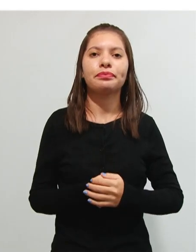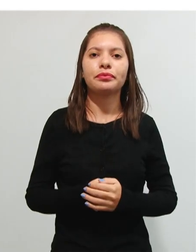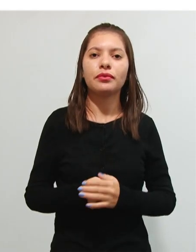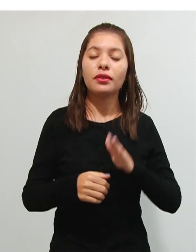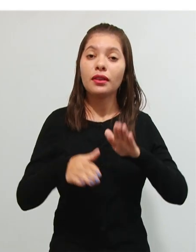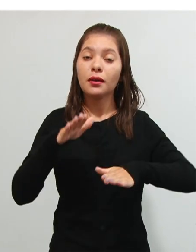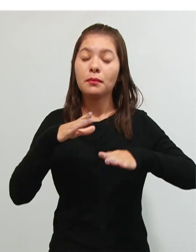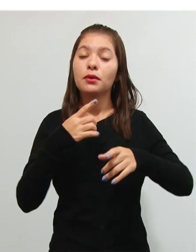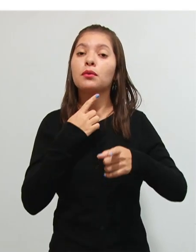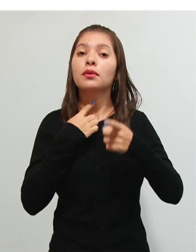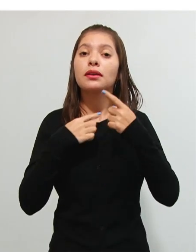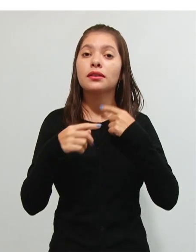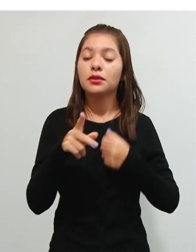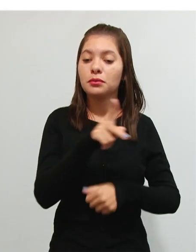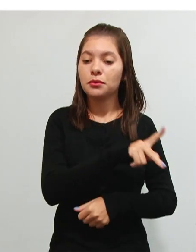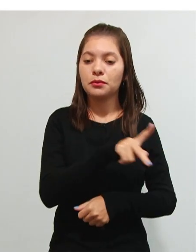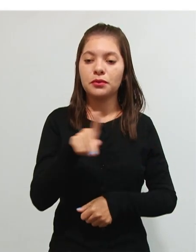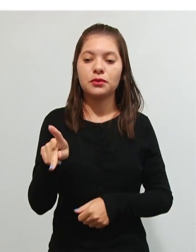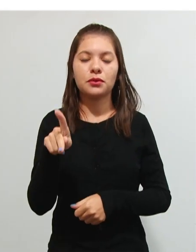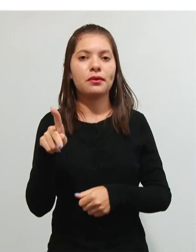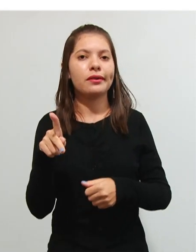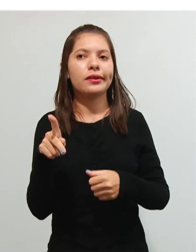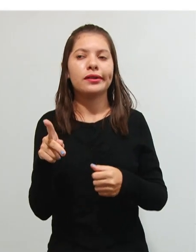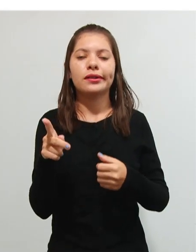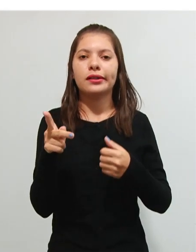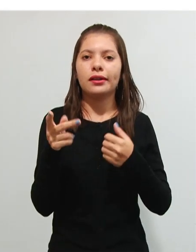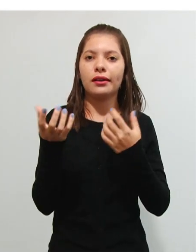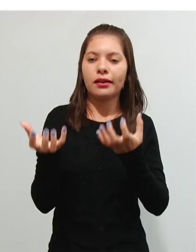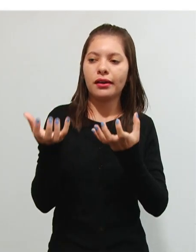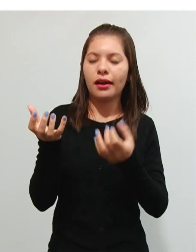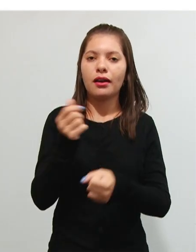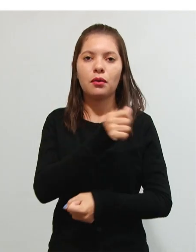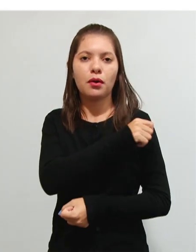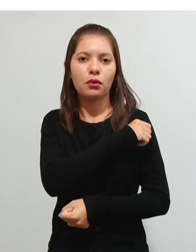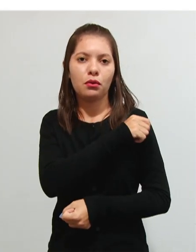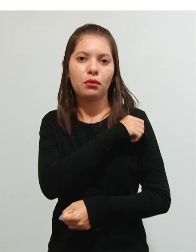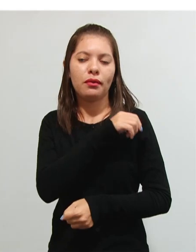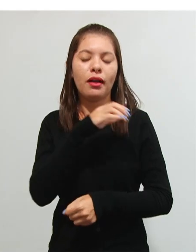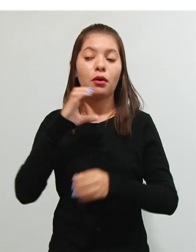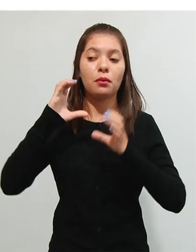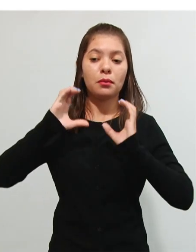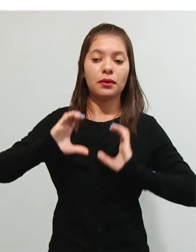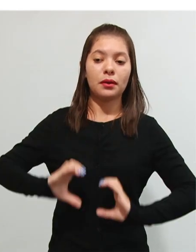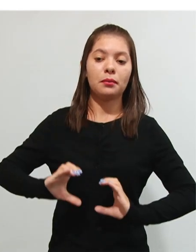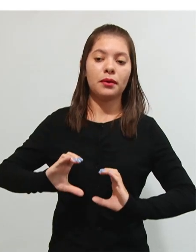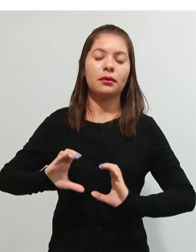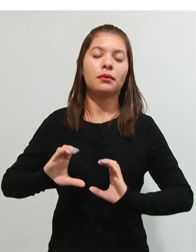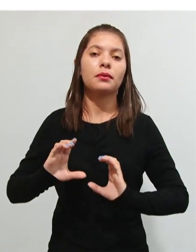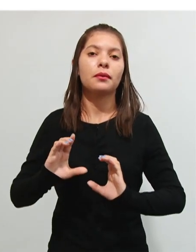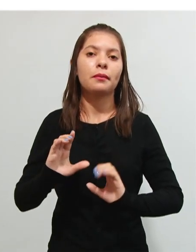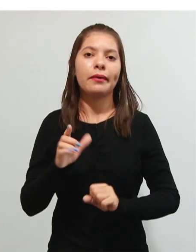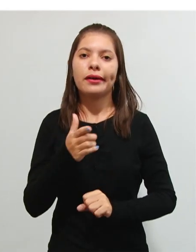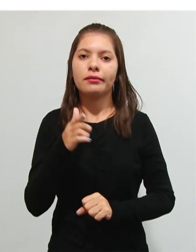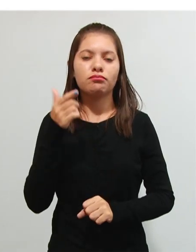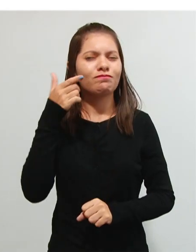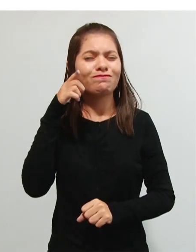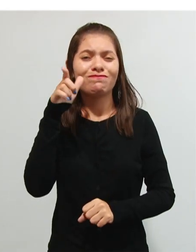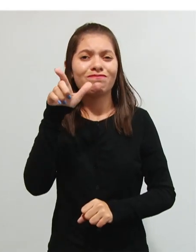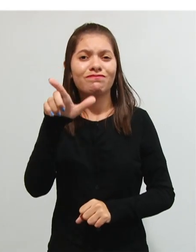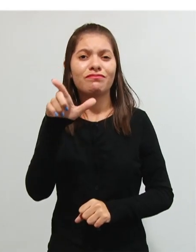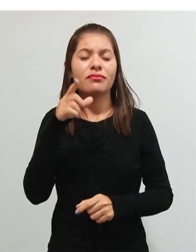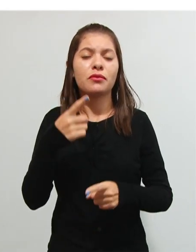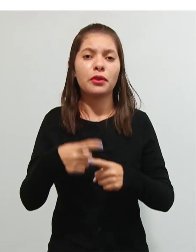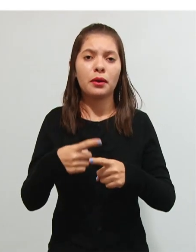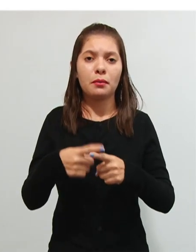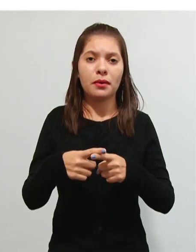do professor, que muitas vezes quer que o aluno tenha determinados comportamentos, mas ele não consegue por conta